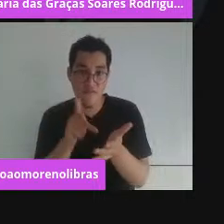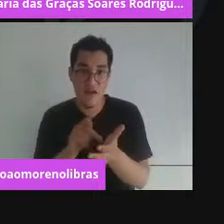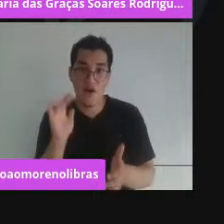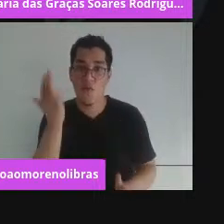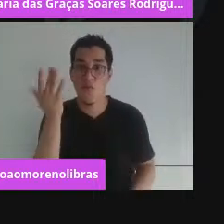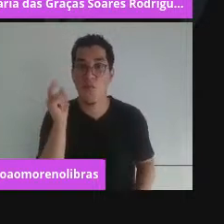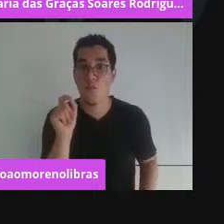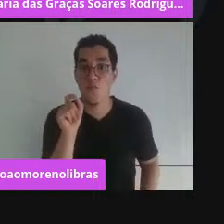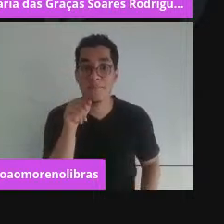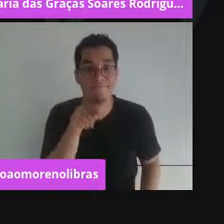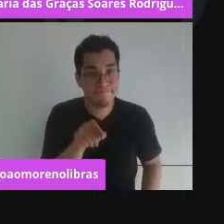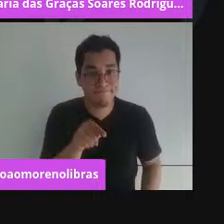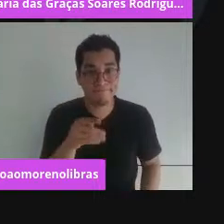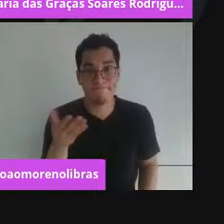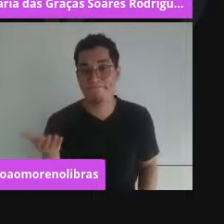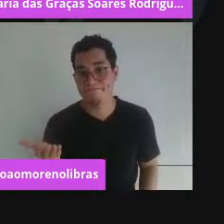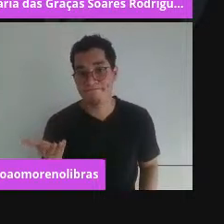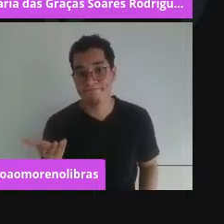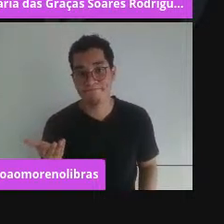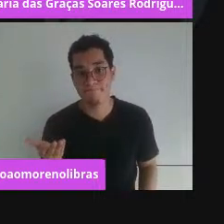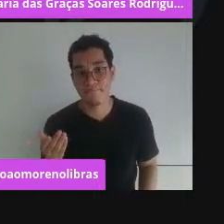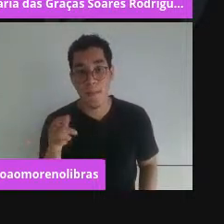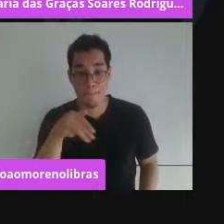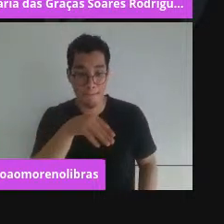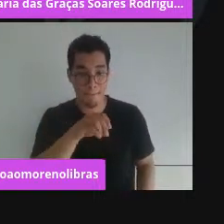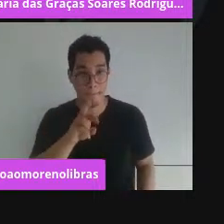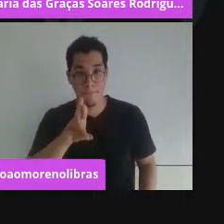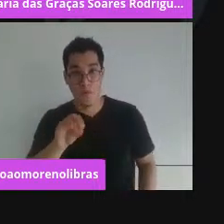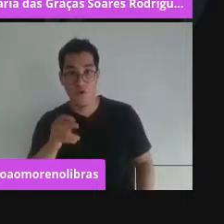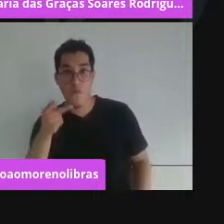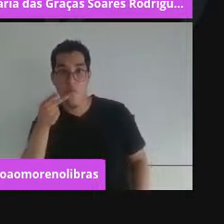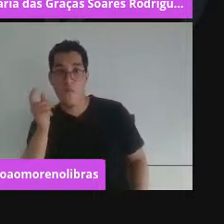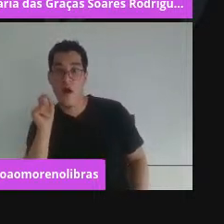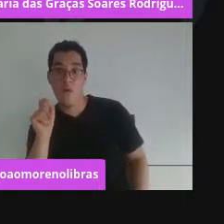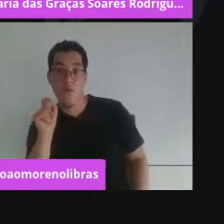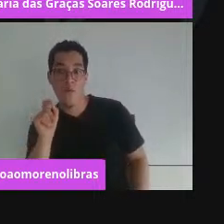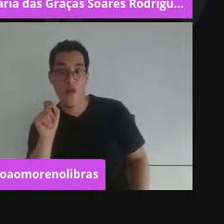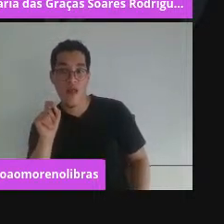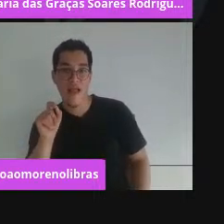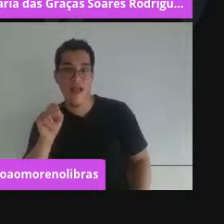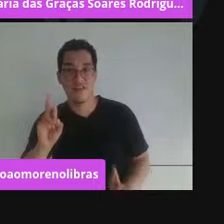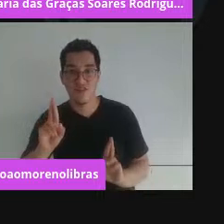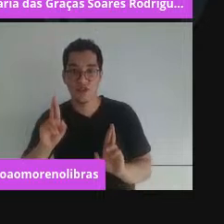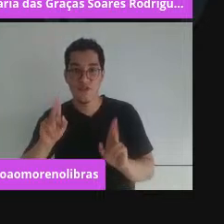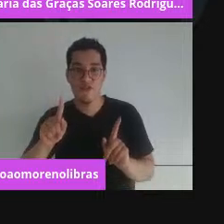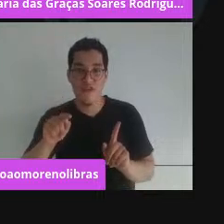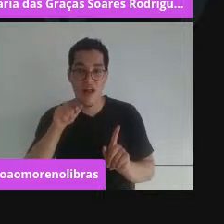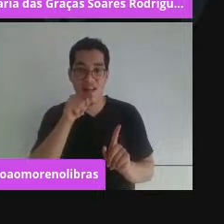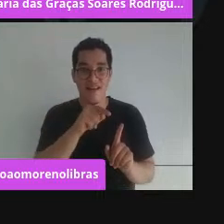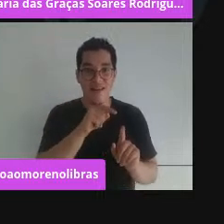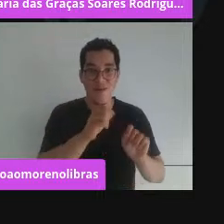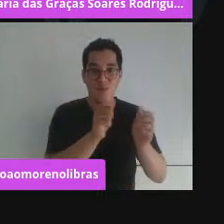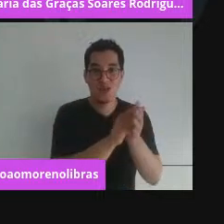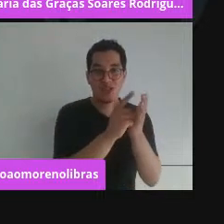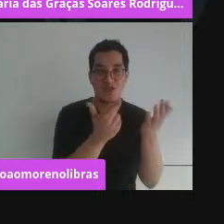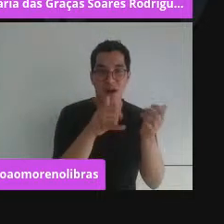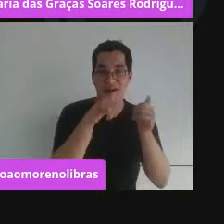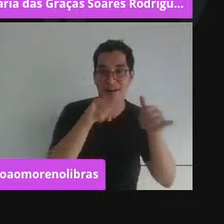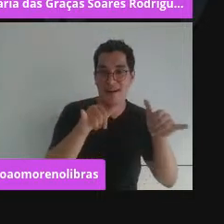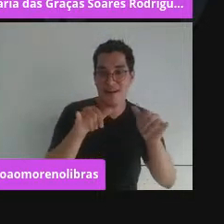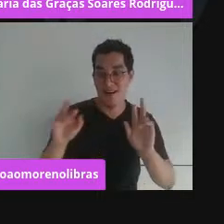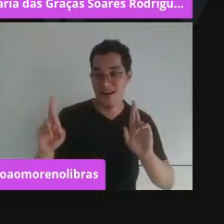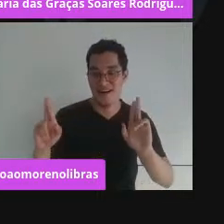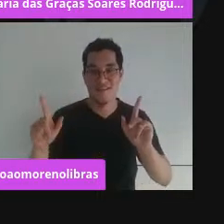e lá há as vítimas da tortura que dizem outra. O locutor enunciado primeiro está conjecturando ao